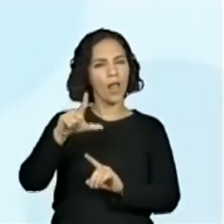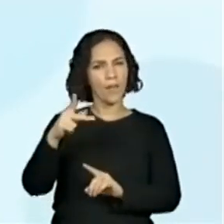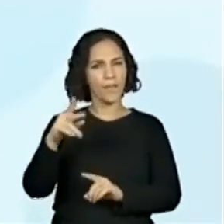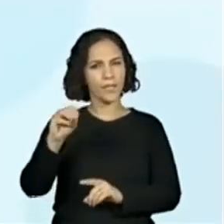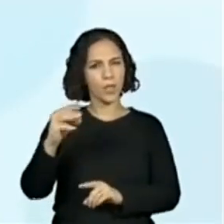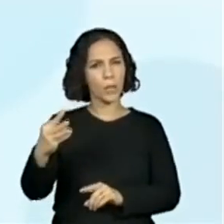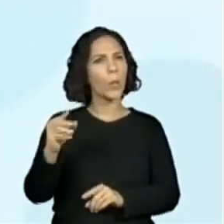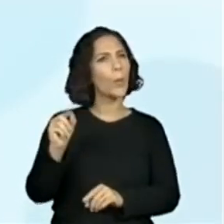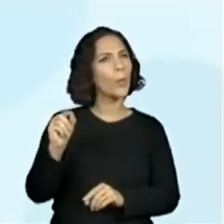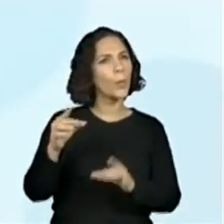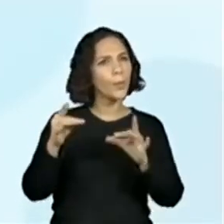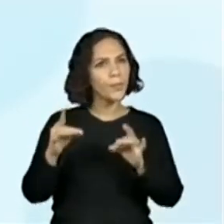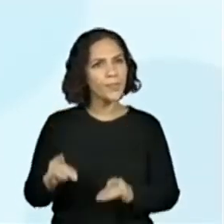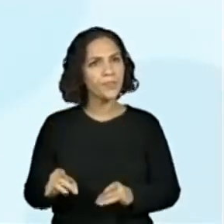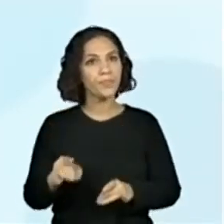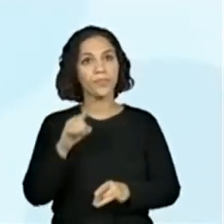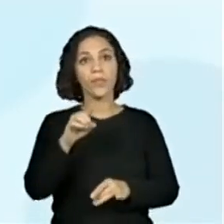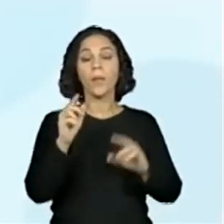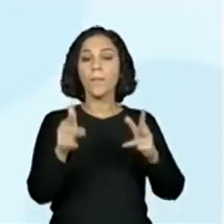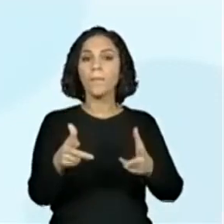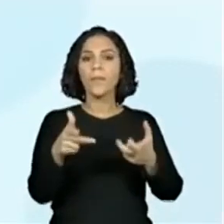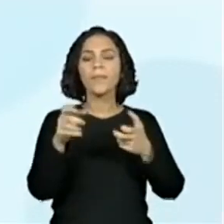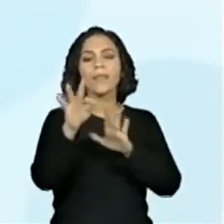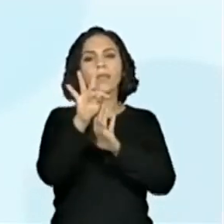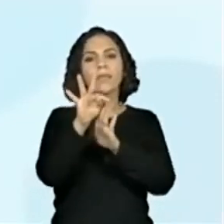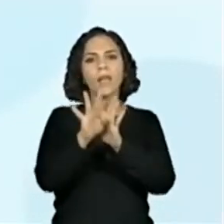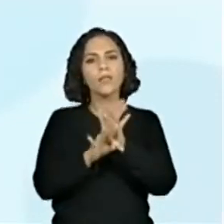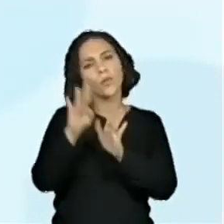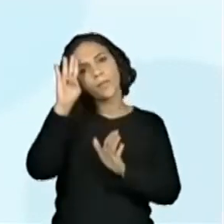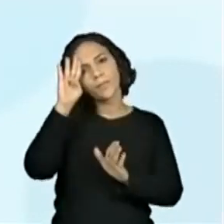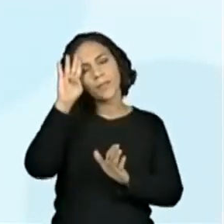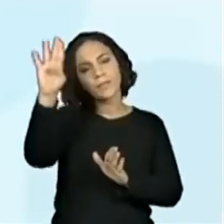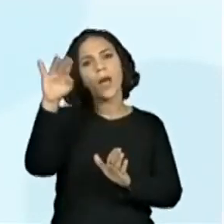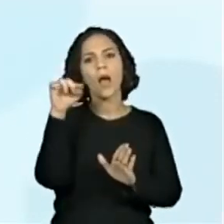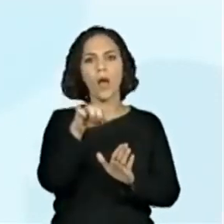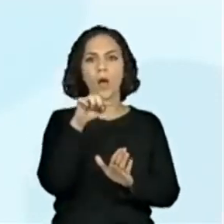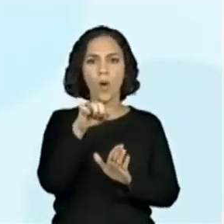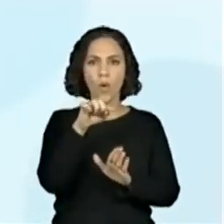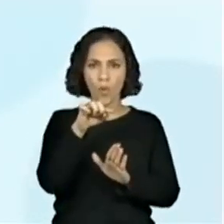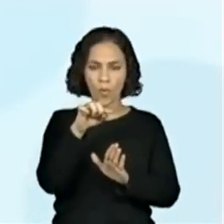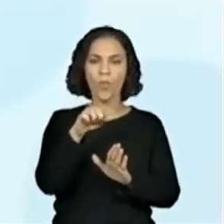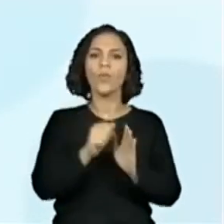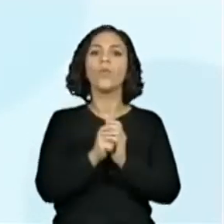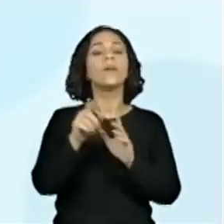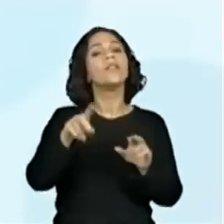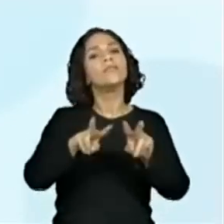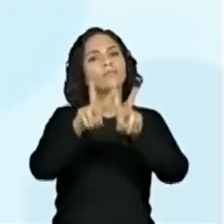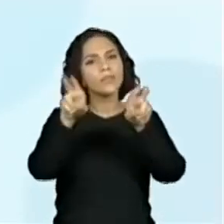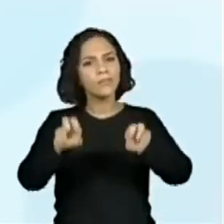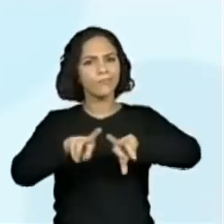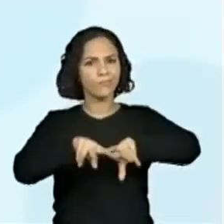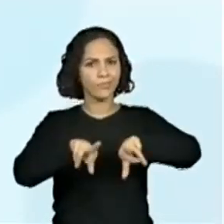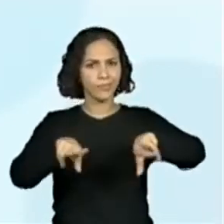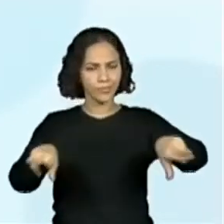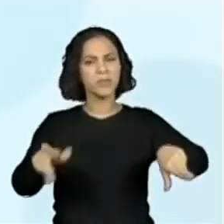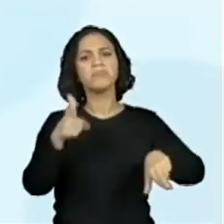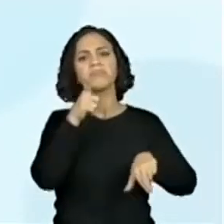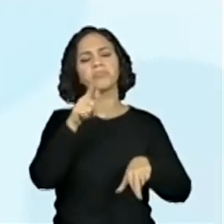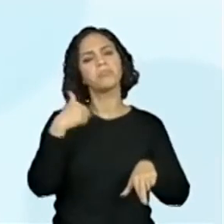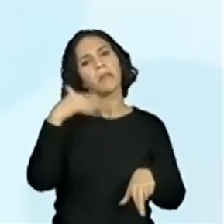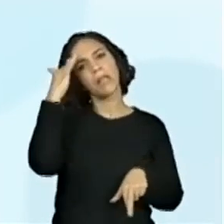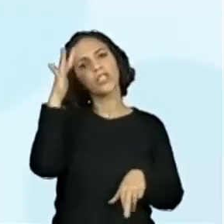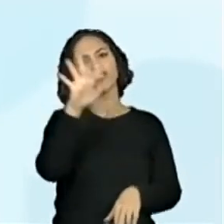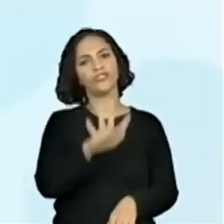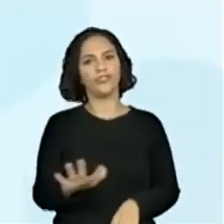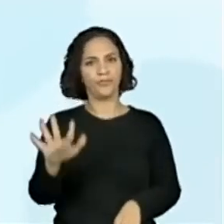EF35LP03. Identificar a ideia central de textos de diferentes gêneros. Assunto tema, demonstrando compreensão